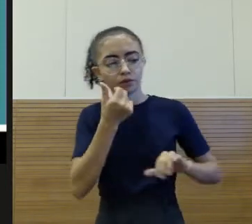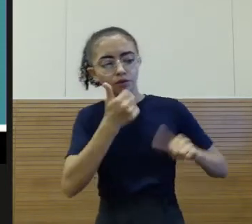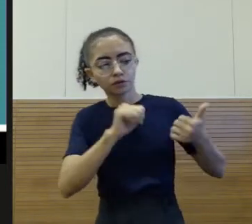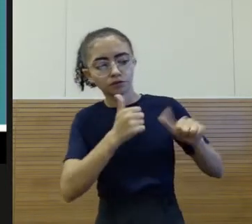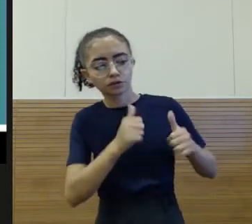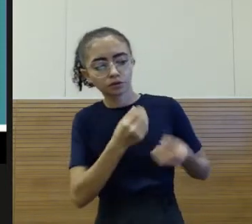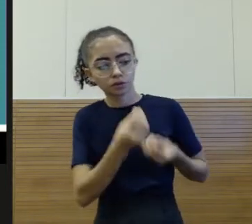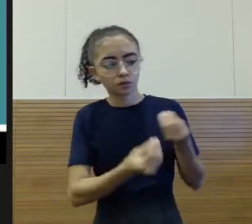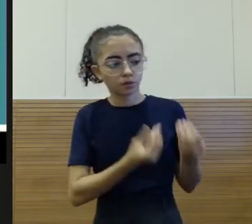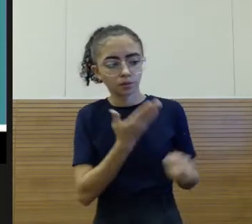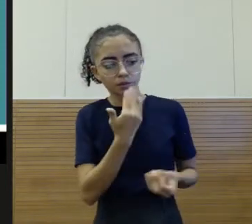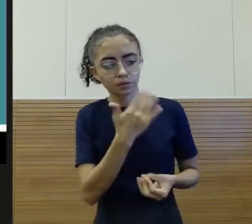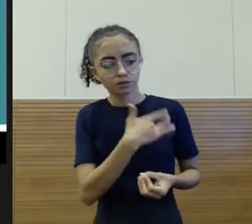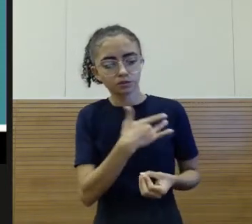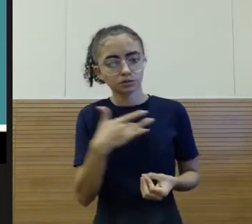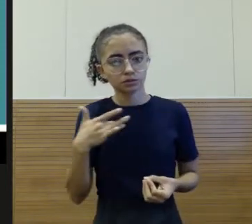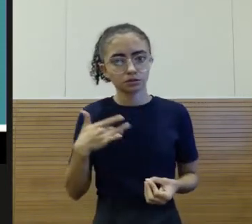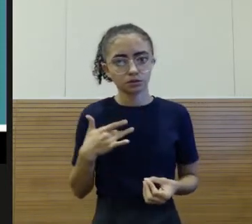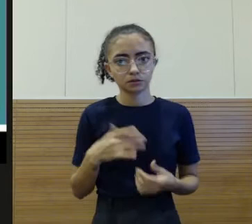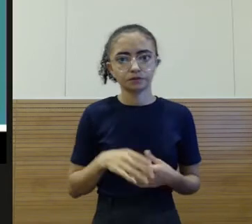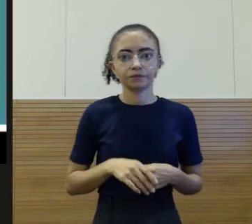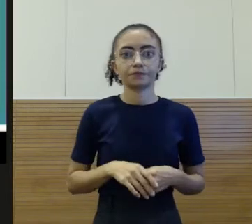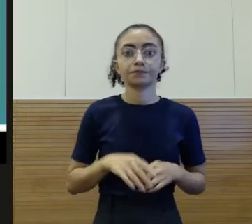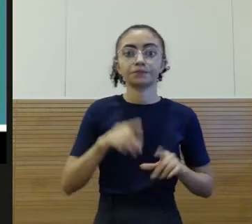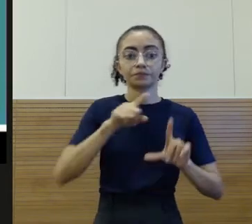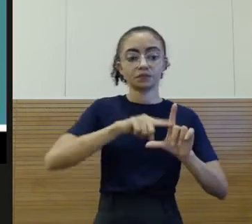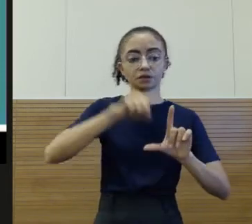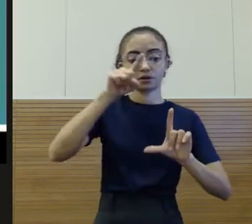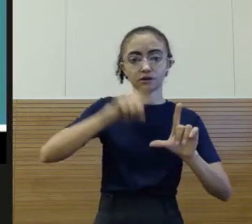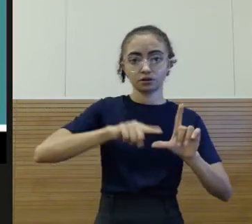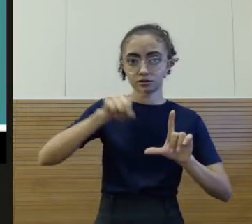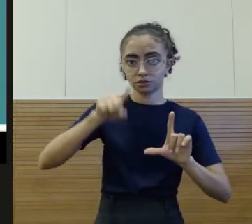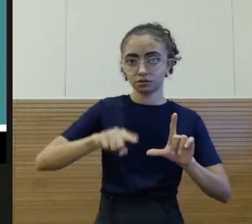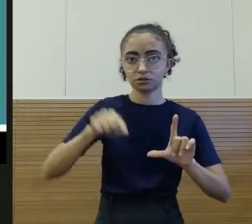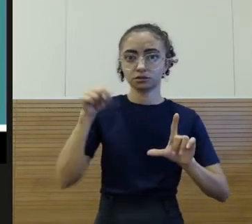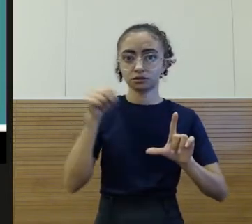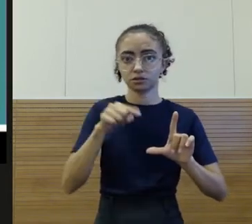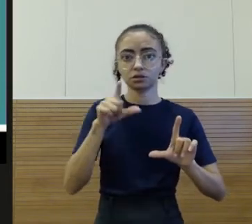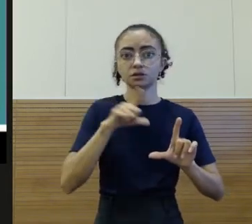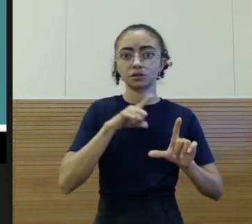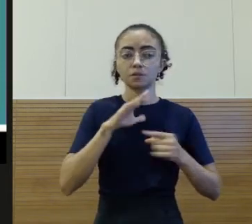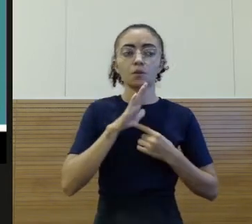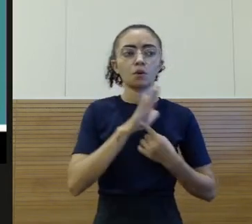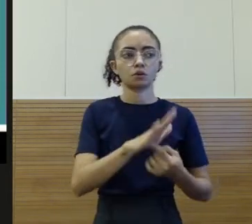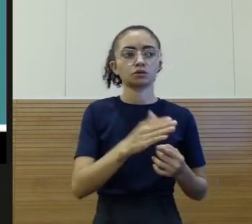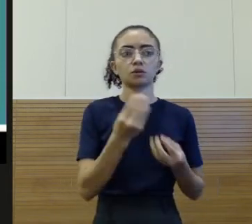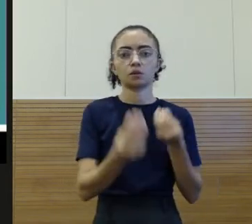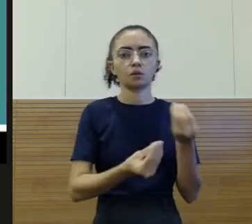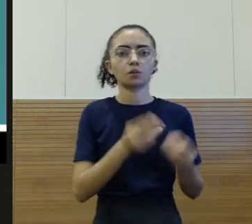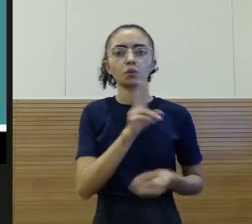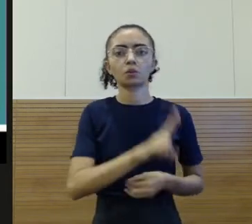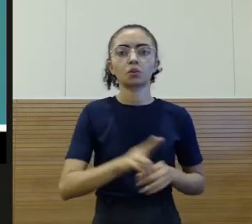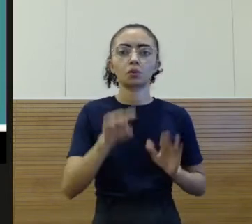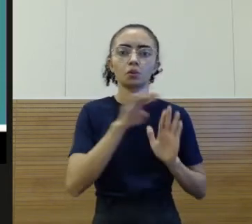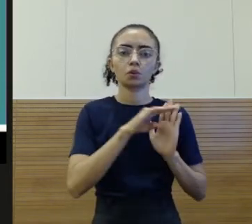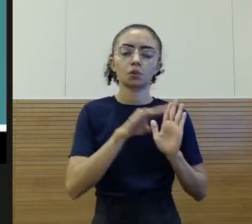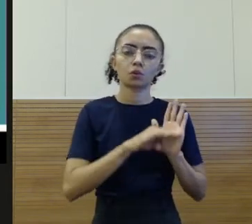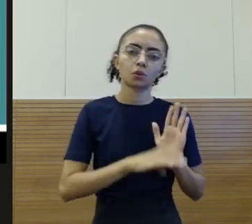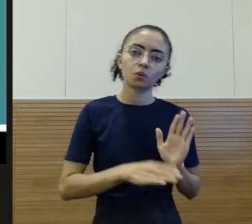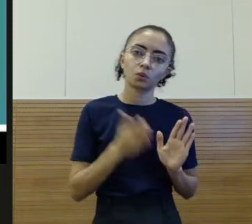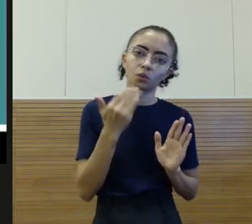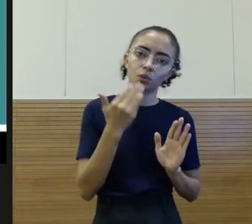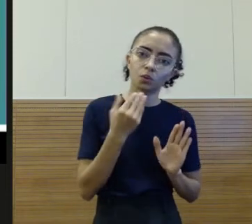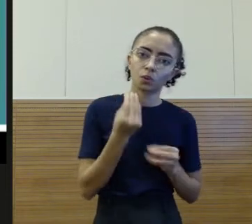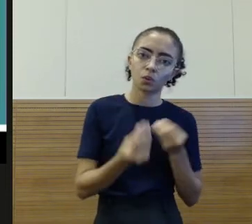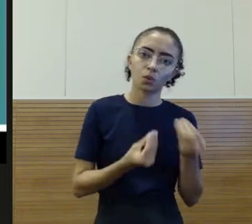alimentação saudável. Então, nos índices, utilizam os guias alimentares como indicadores, e alguns outros também para o uso